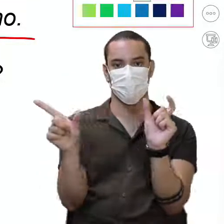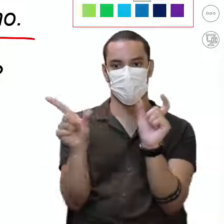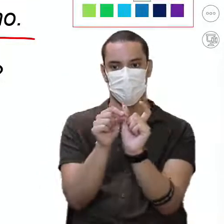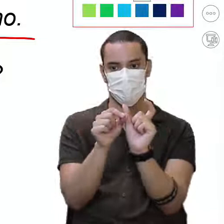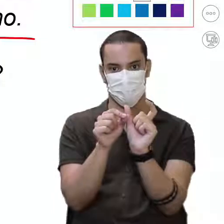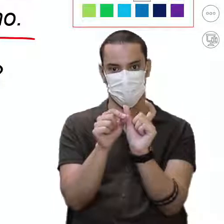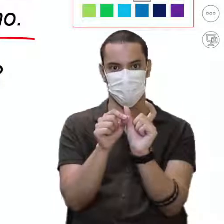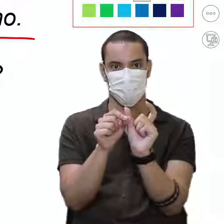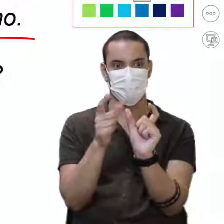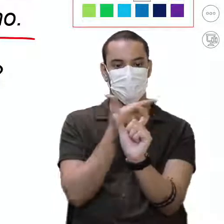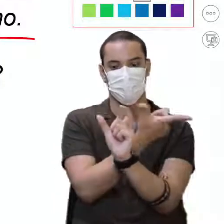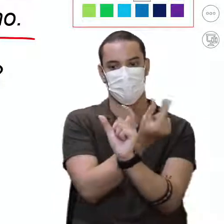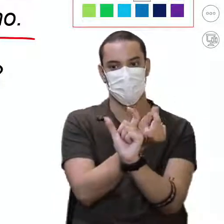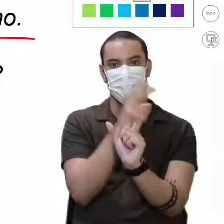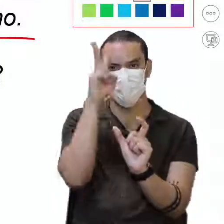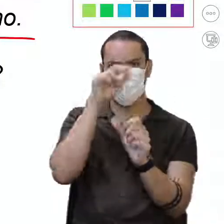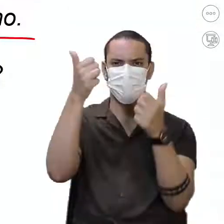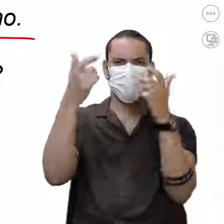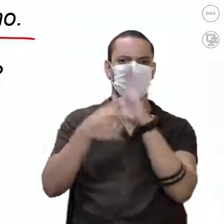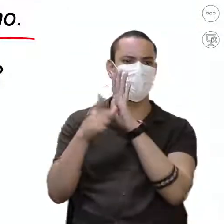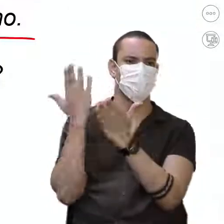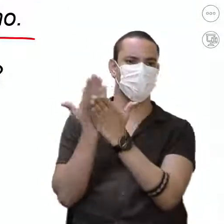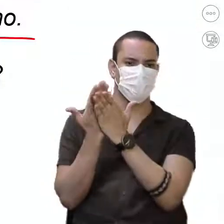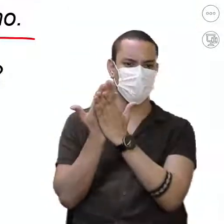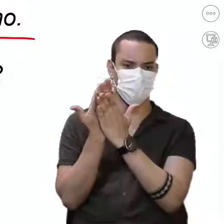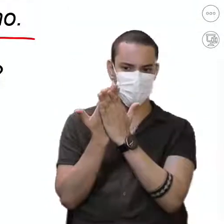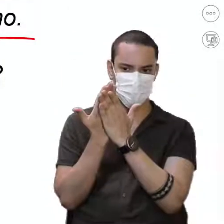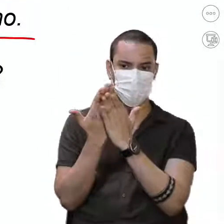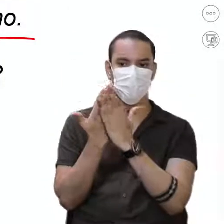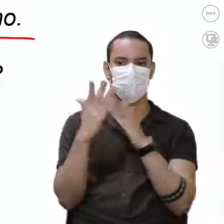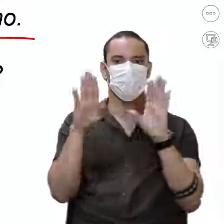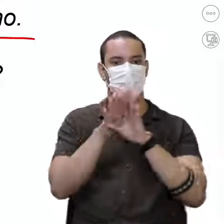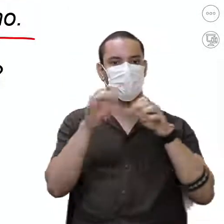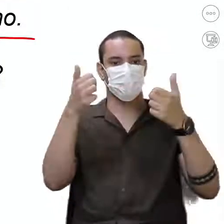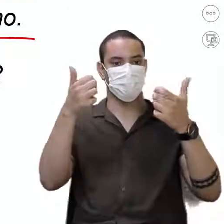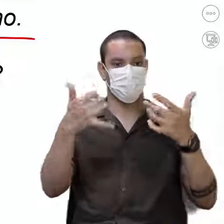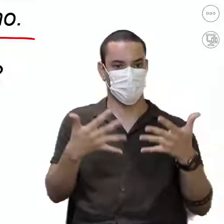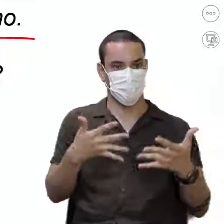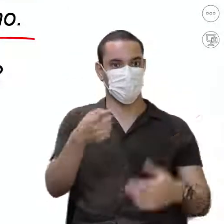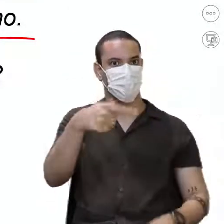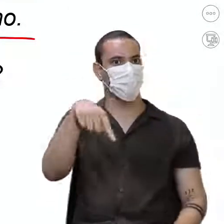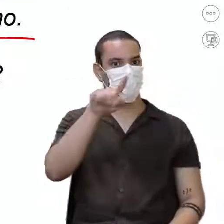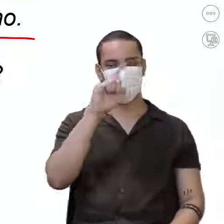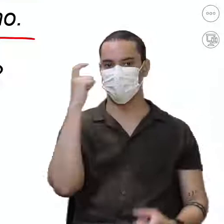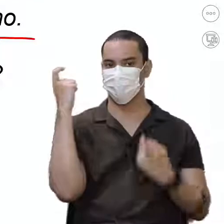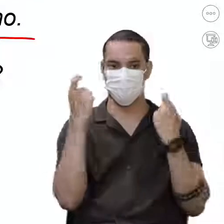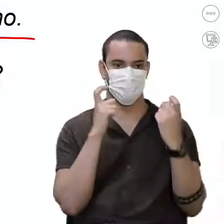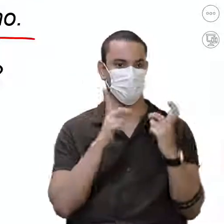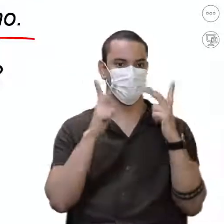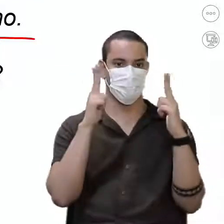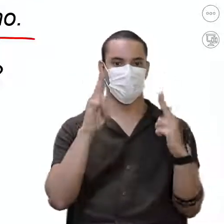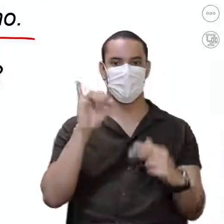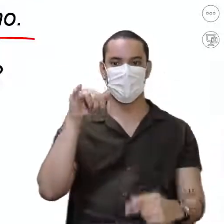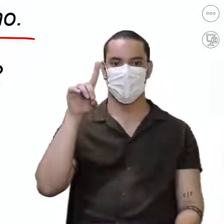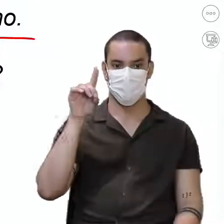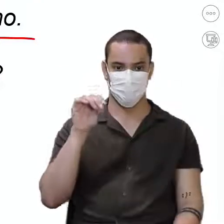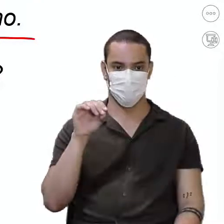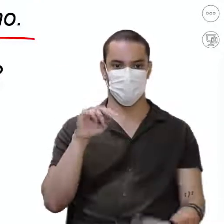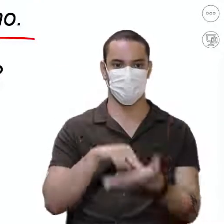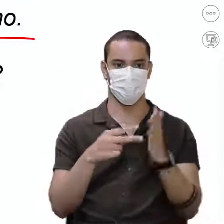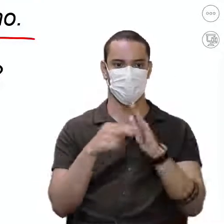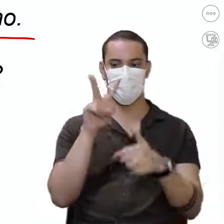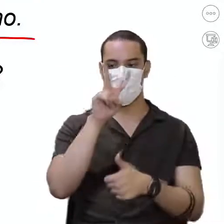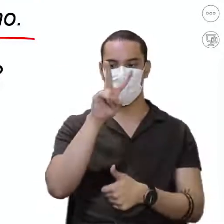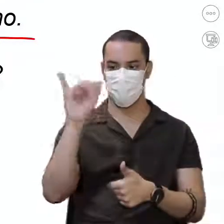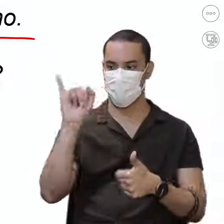de... Até comentei na aula do going to para vocês. Falei para vocês que vocês não vão traduzir como indo, vai traduzir como